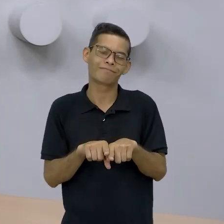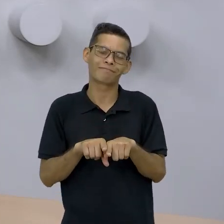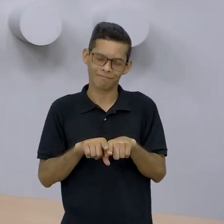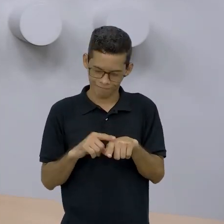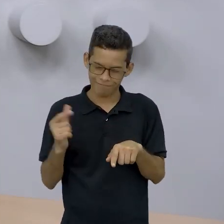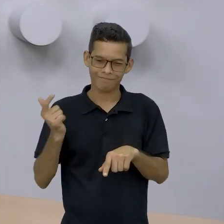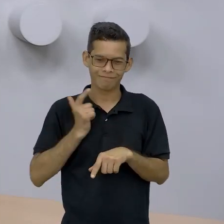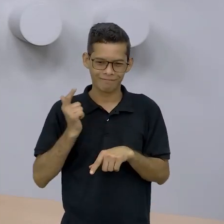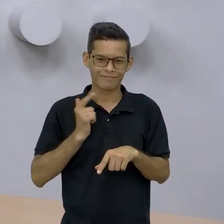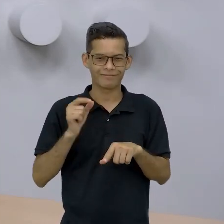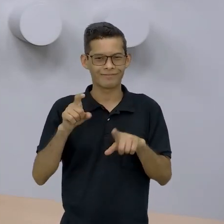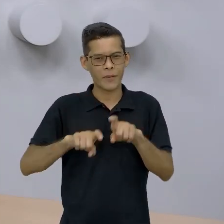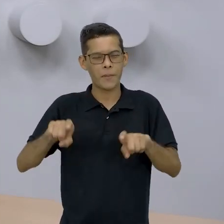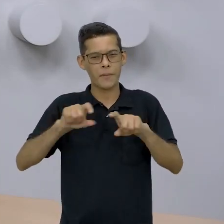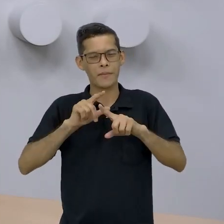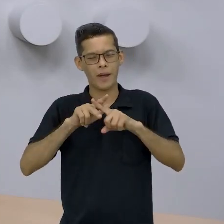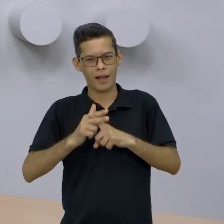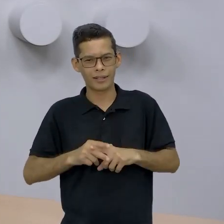estocam arquivos.